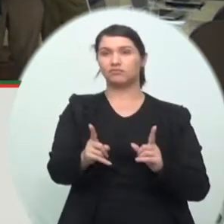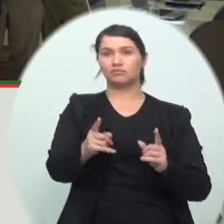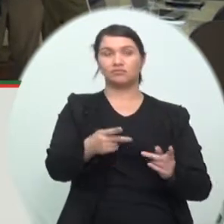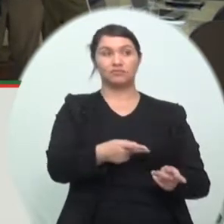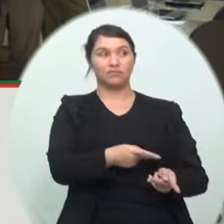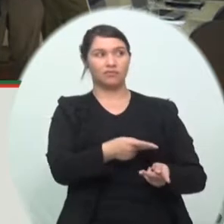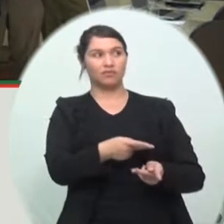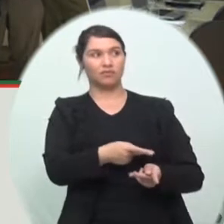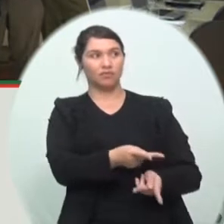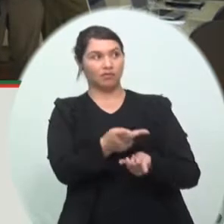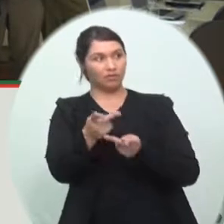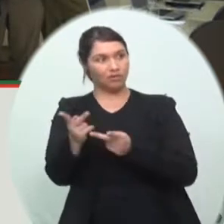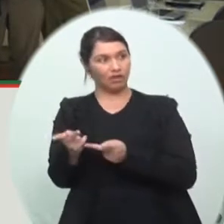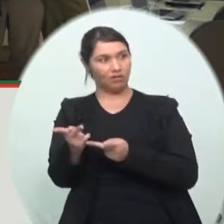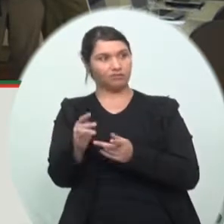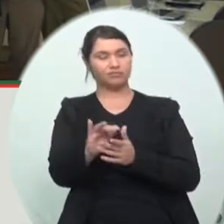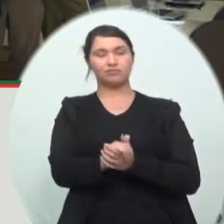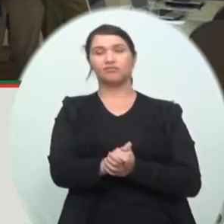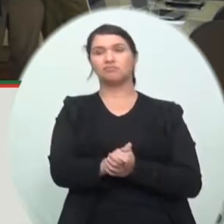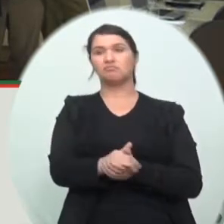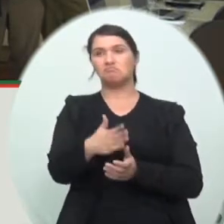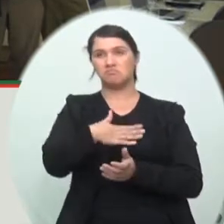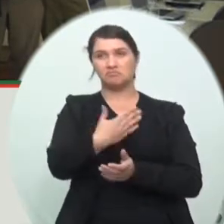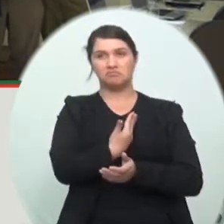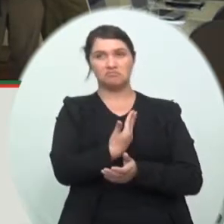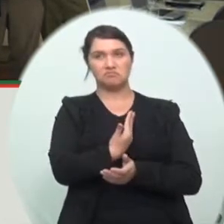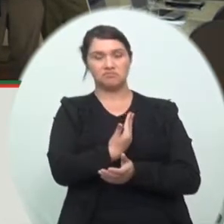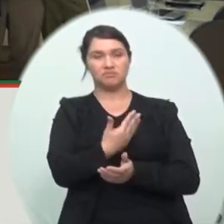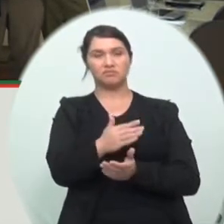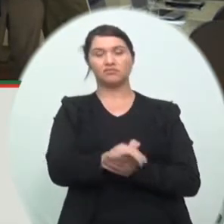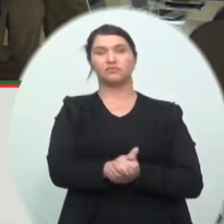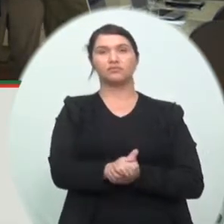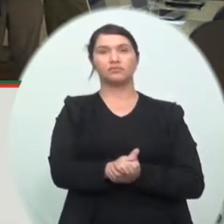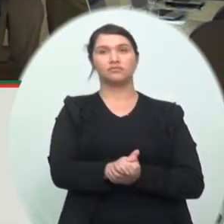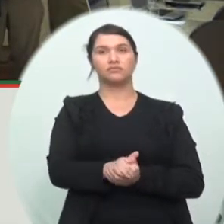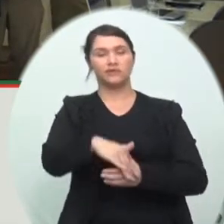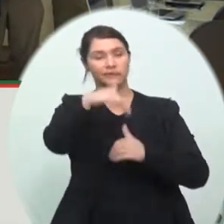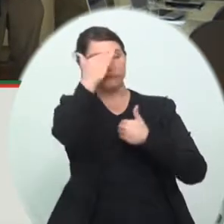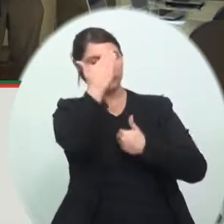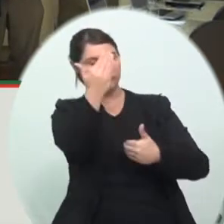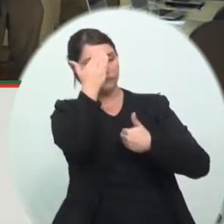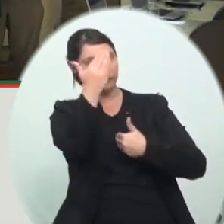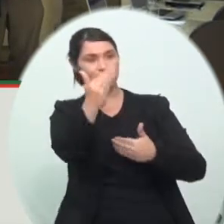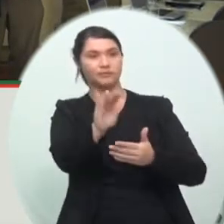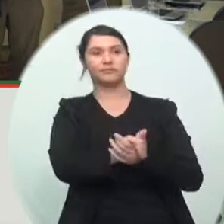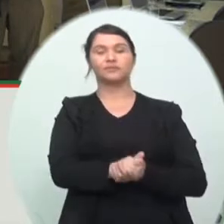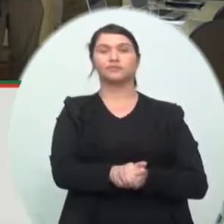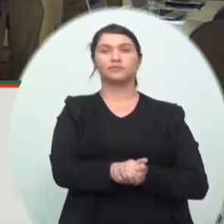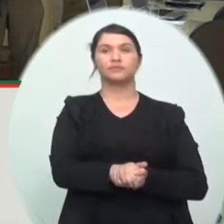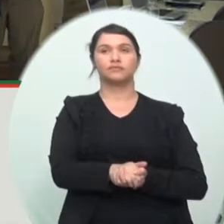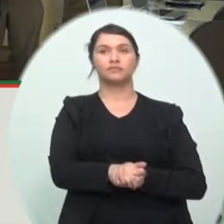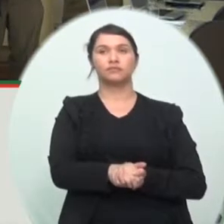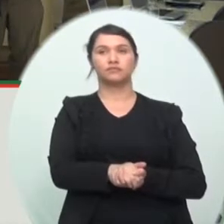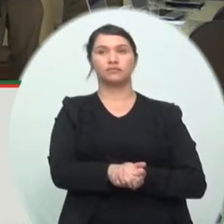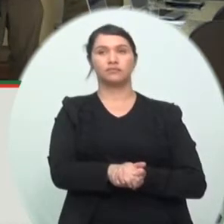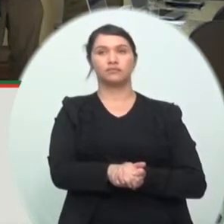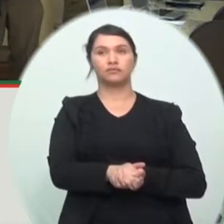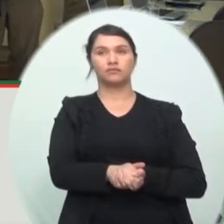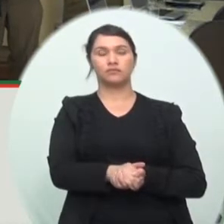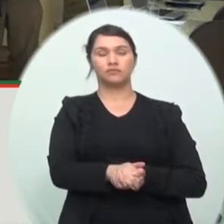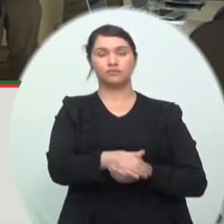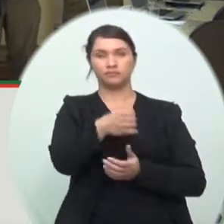do Coronel Cabral, amigo pessoal, a quem eu tenho também uma gratidão muito especial. E o que foi